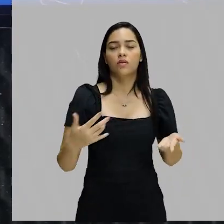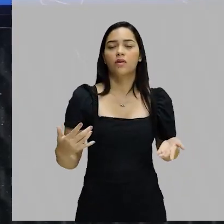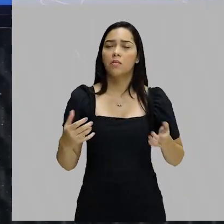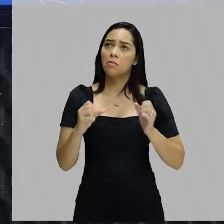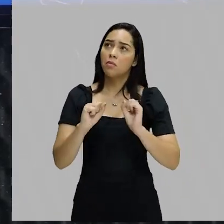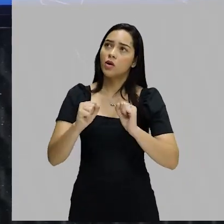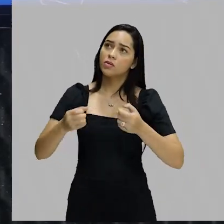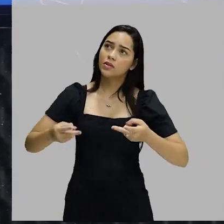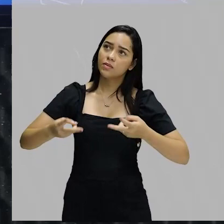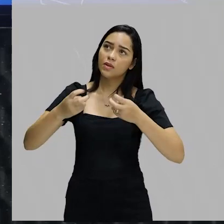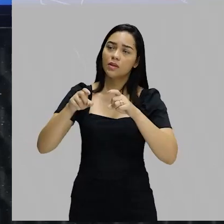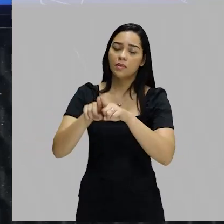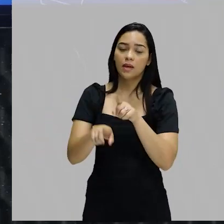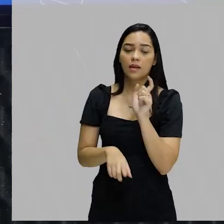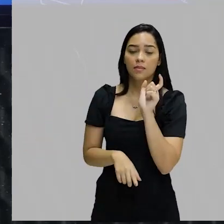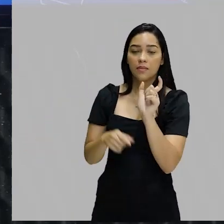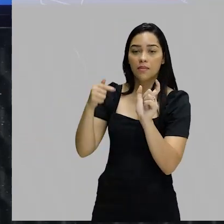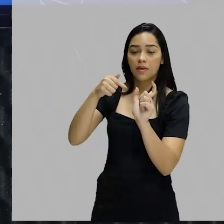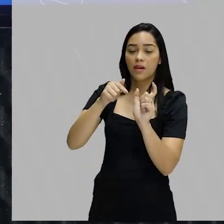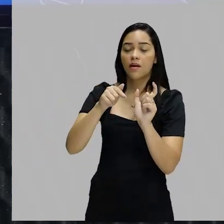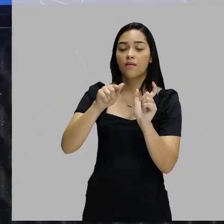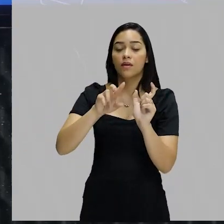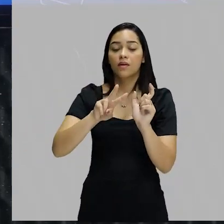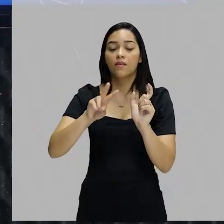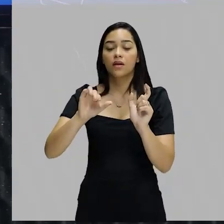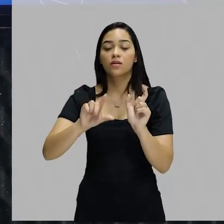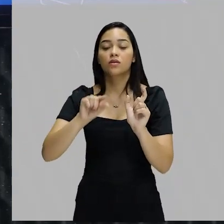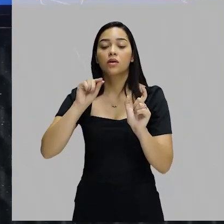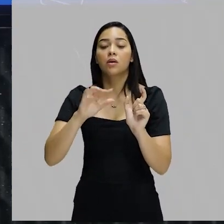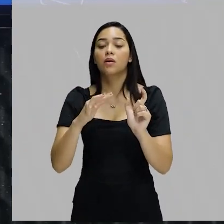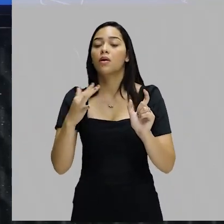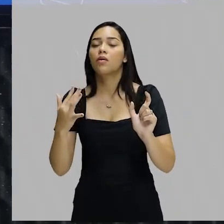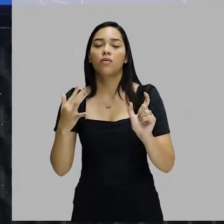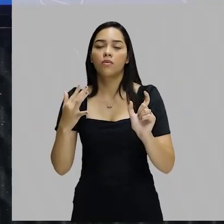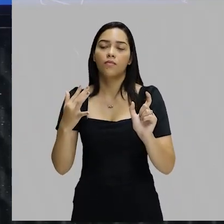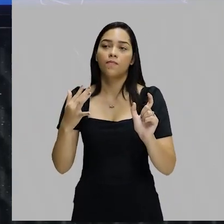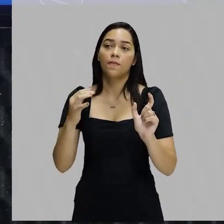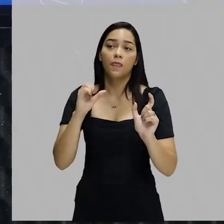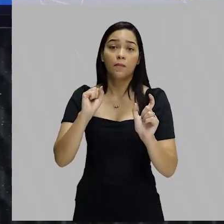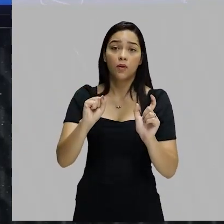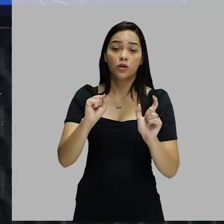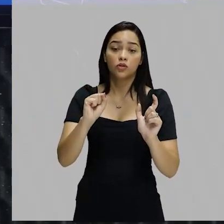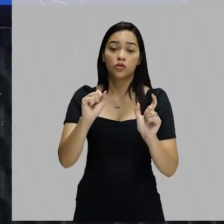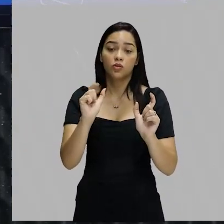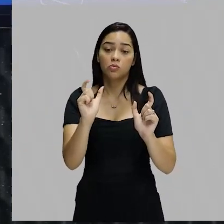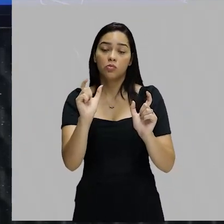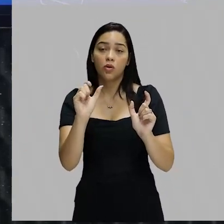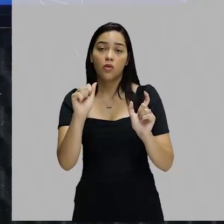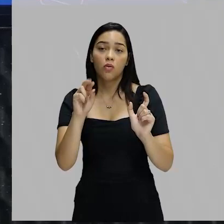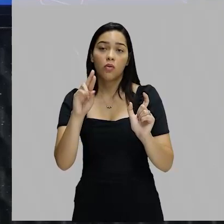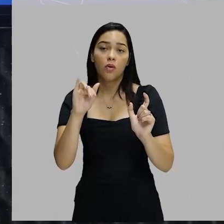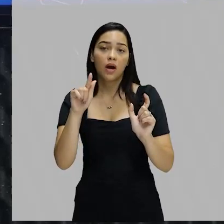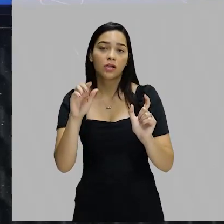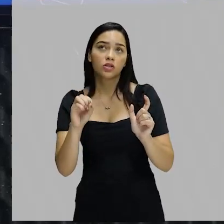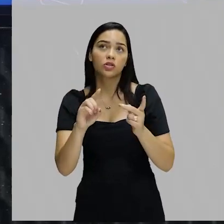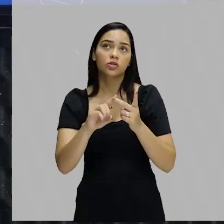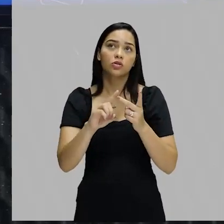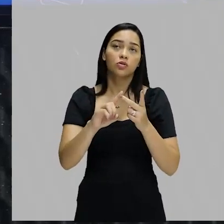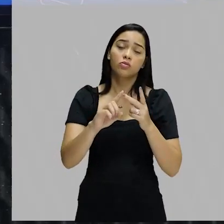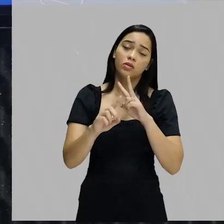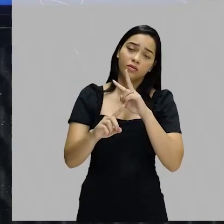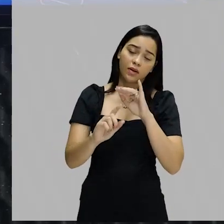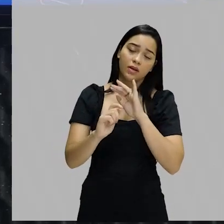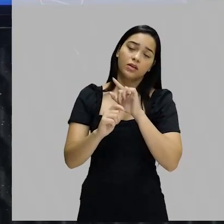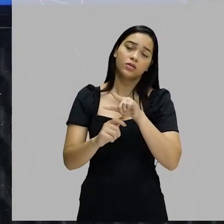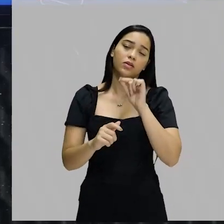devem observar também aquela palavra que determina. Qual pode ser o determinante? Pode ser um artigo, pode ser um pronome que vai determinar